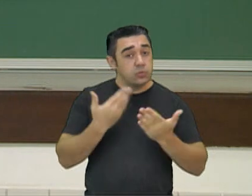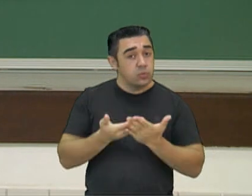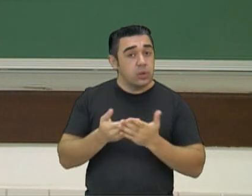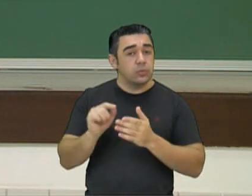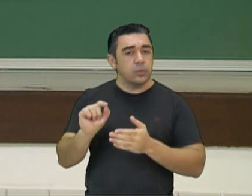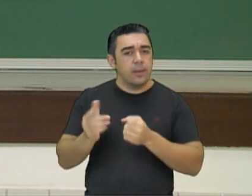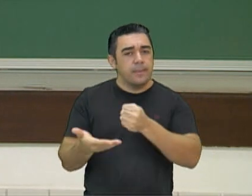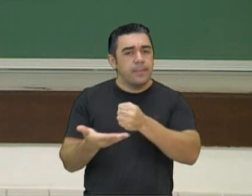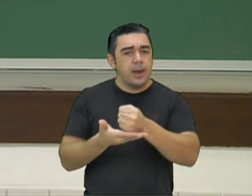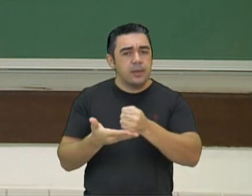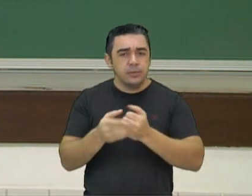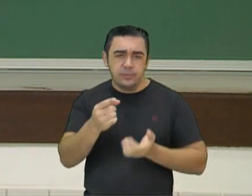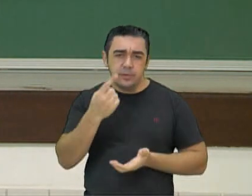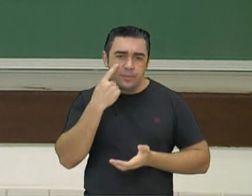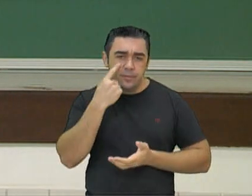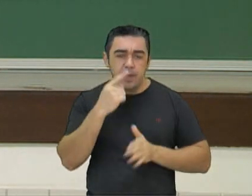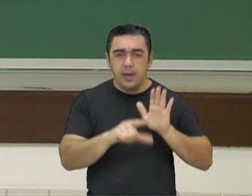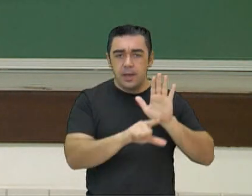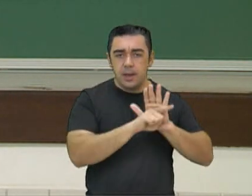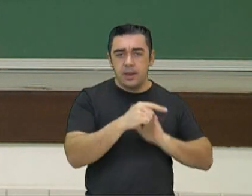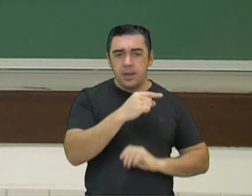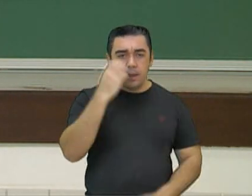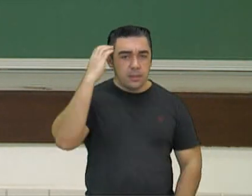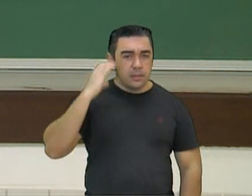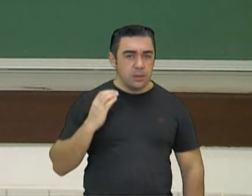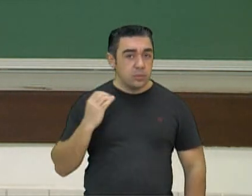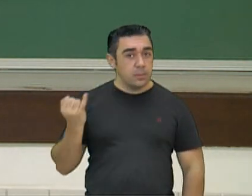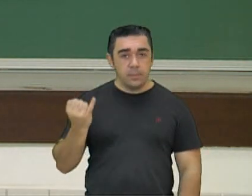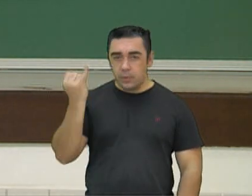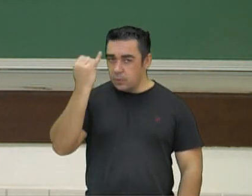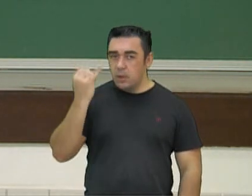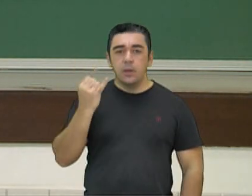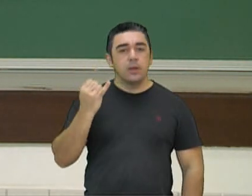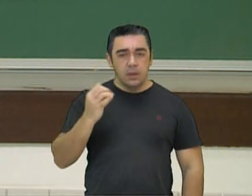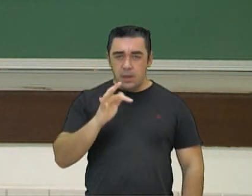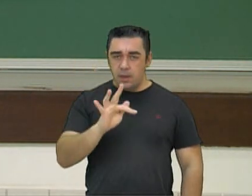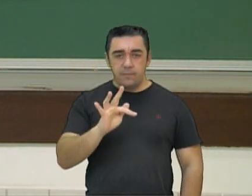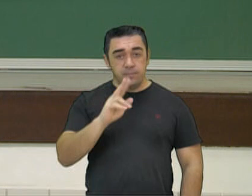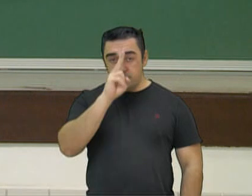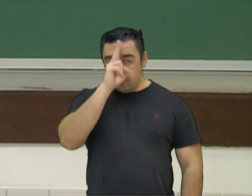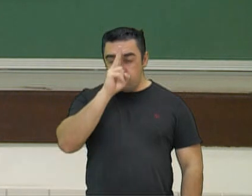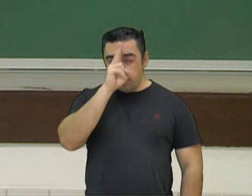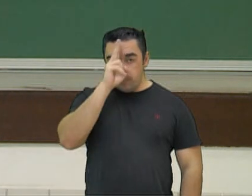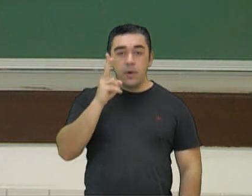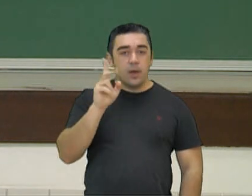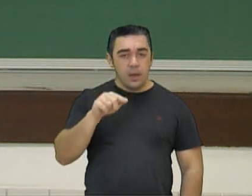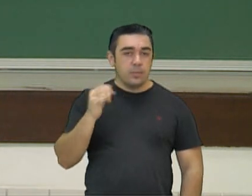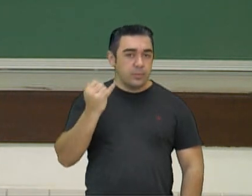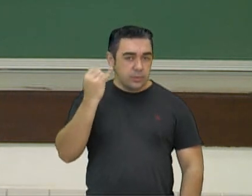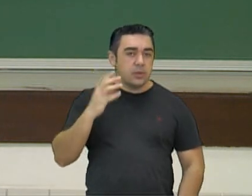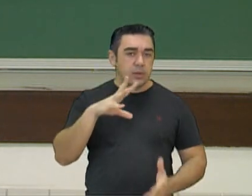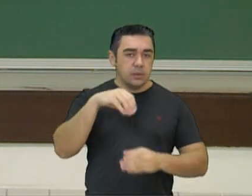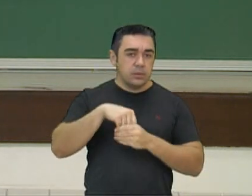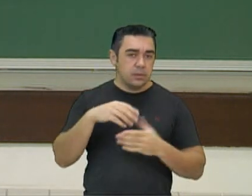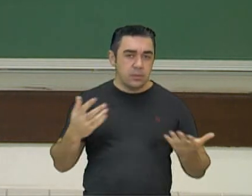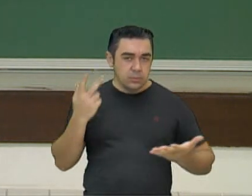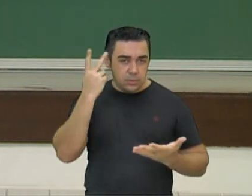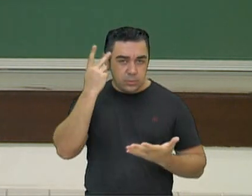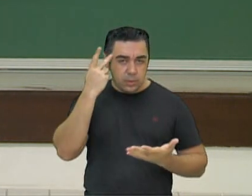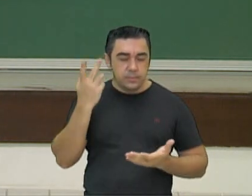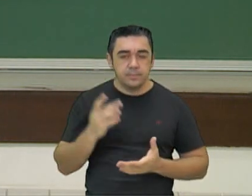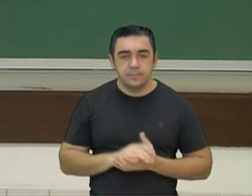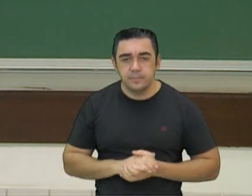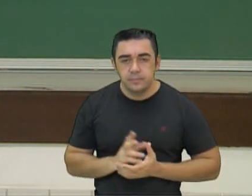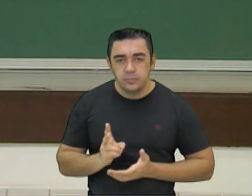como as leis de Newton, elas são bastante importantes. As forças, elas são bastante importantes na natureza. Gente, vamos continuar